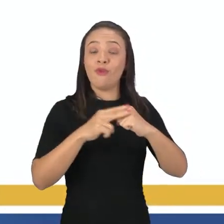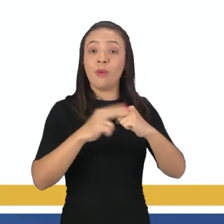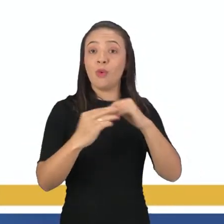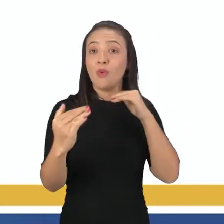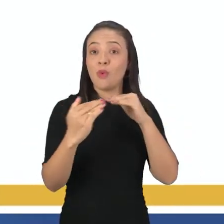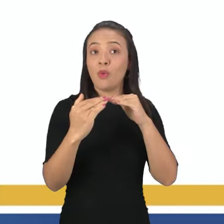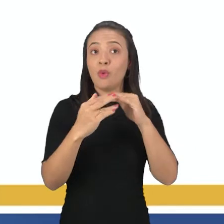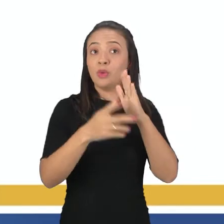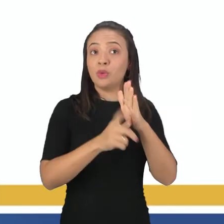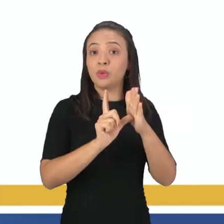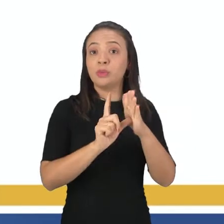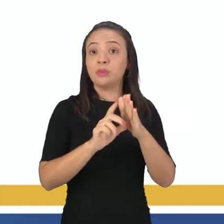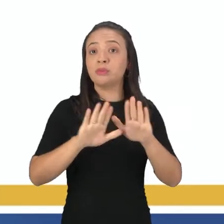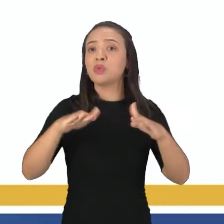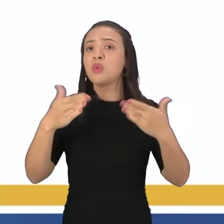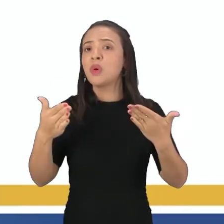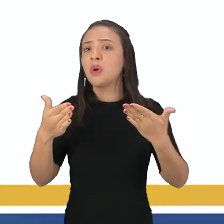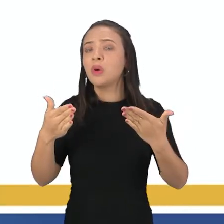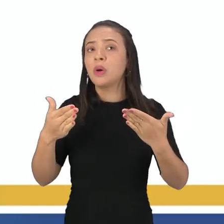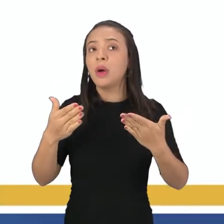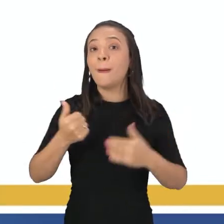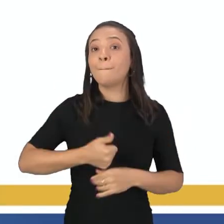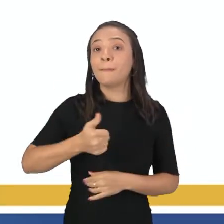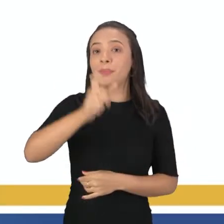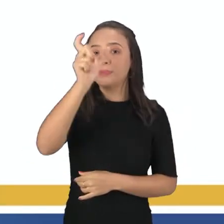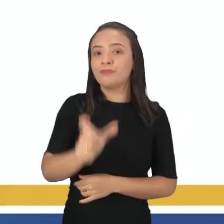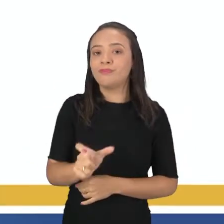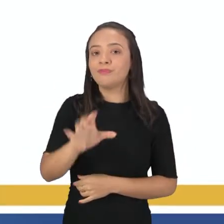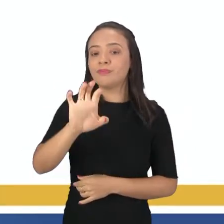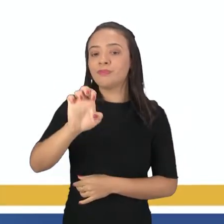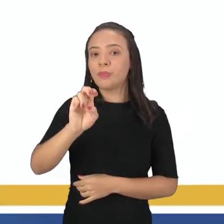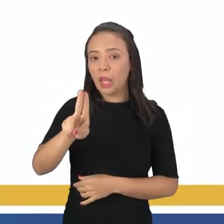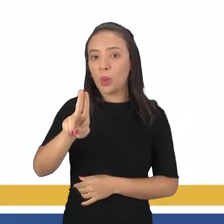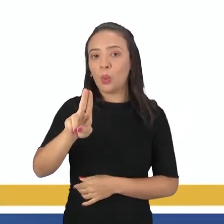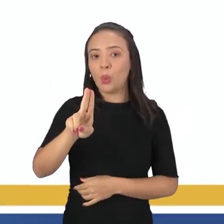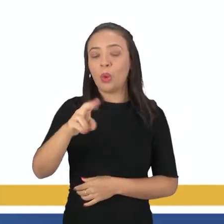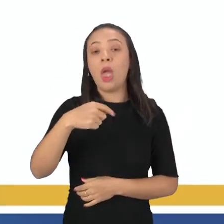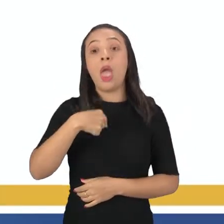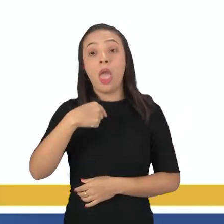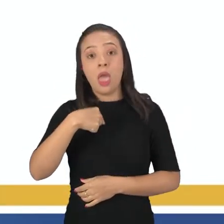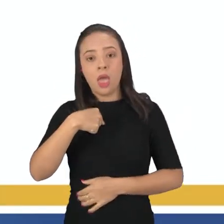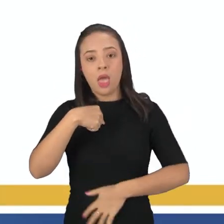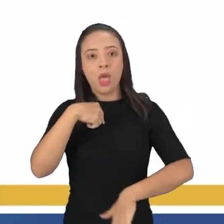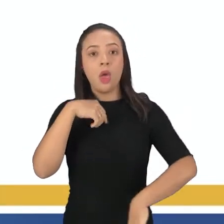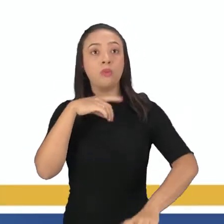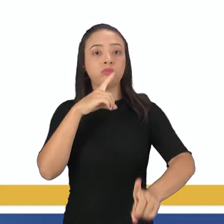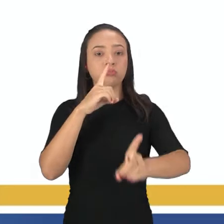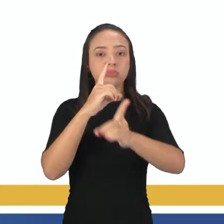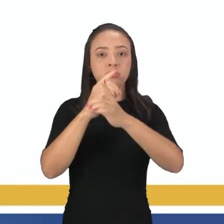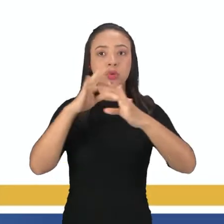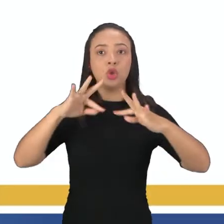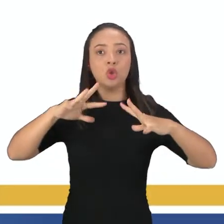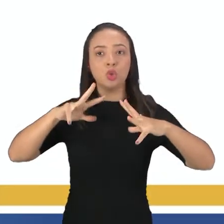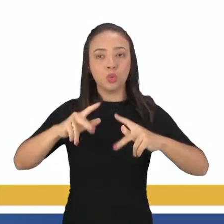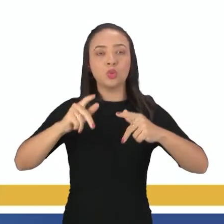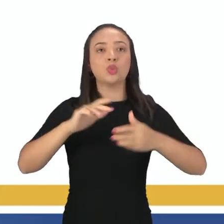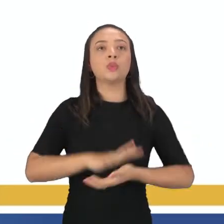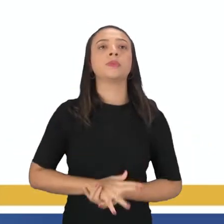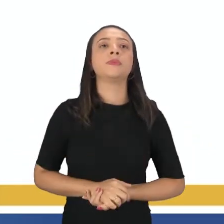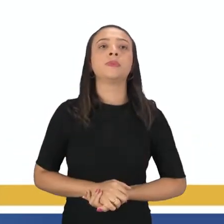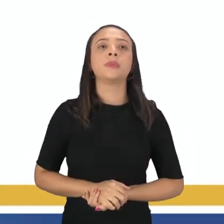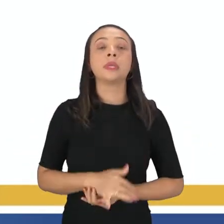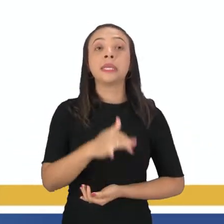com o termo antecedente, que é o termo antecedente, a primeira pessoa. Eu descobri tudo. Eu que descobri